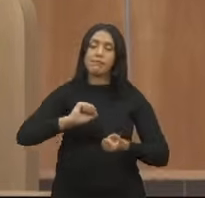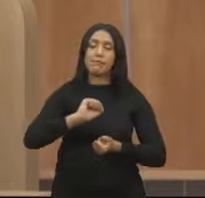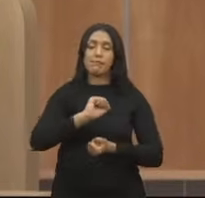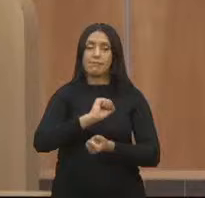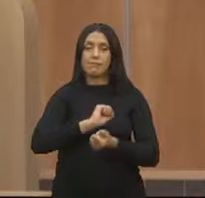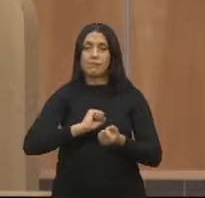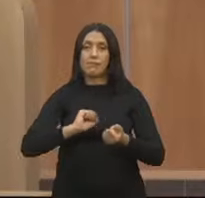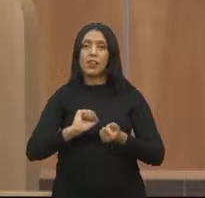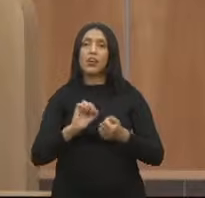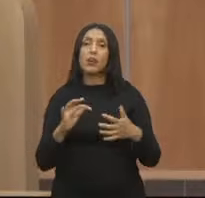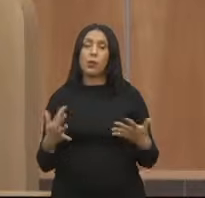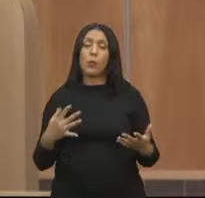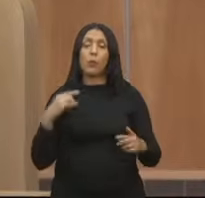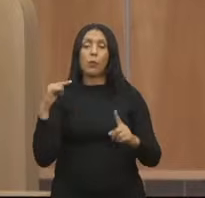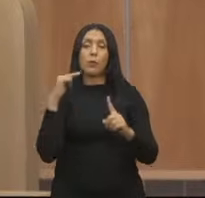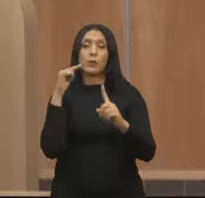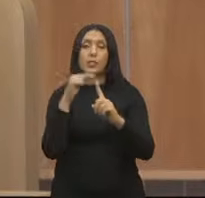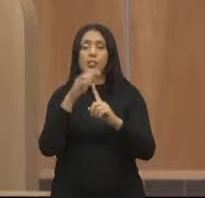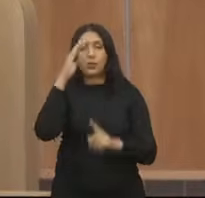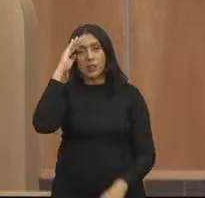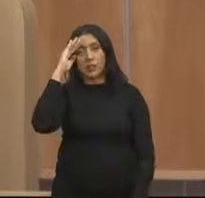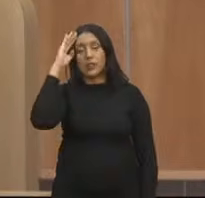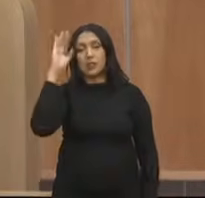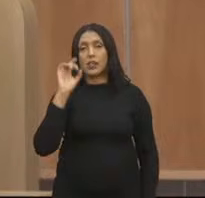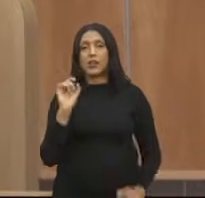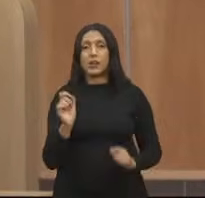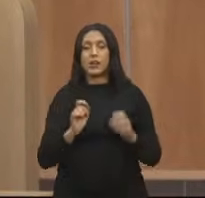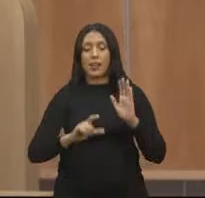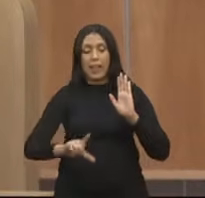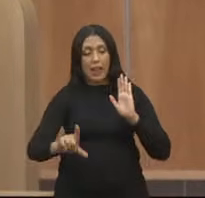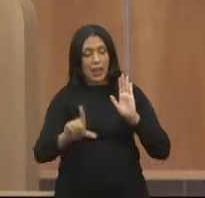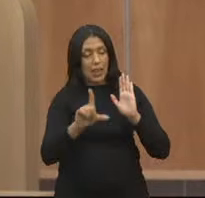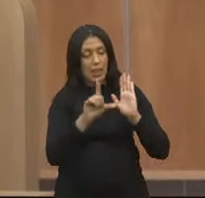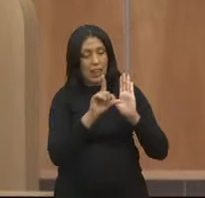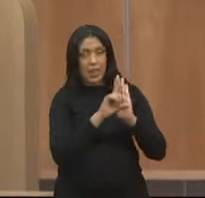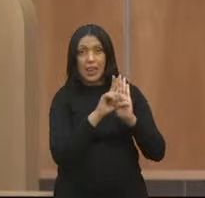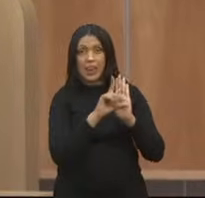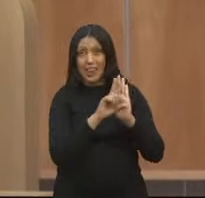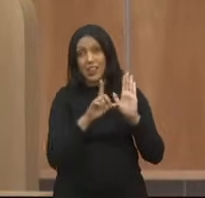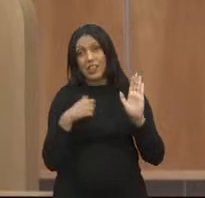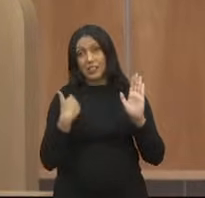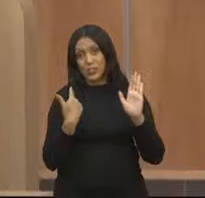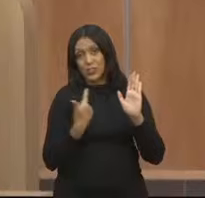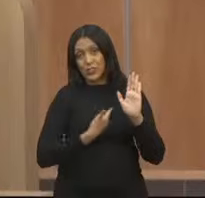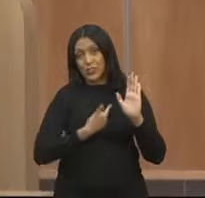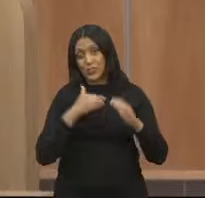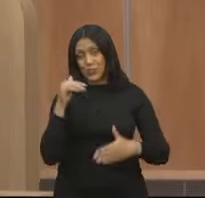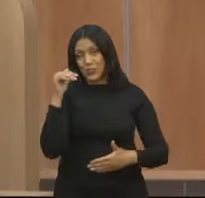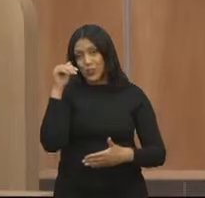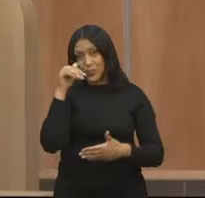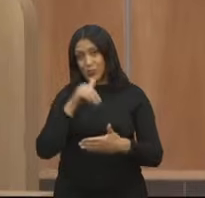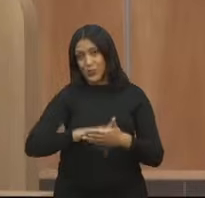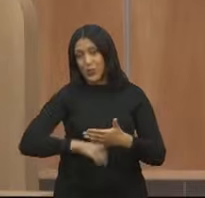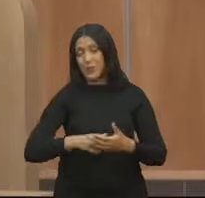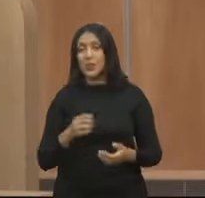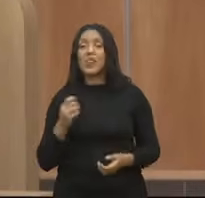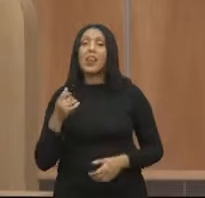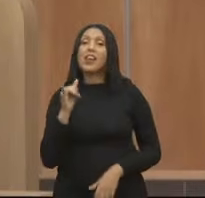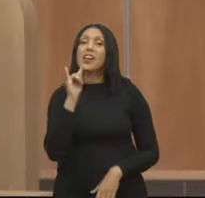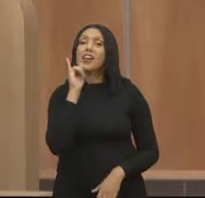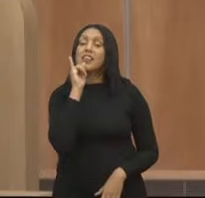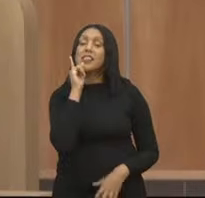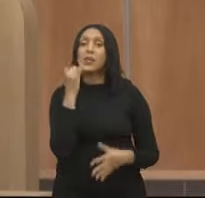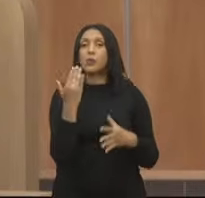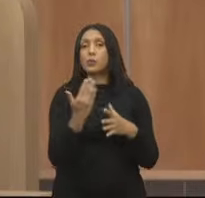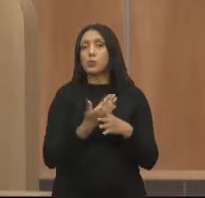disso são algumas leis que nós votamos aqui. A maioria dos vereadores votaram recentemente um reparcelamento das dívidas da prefeitura com